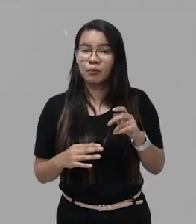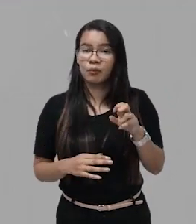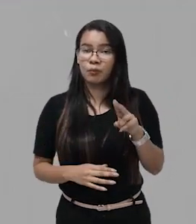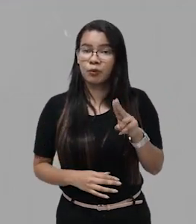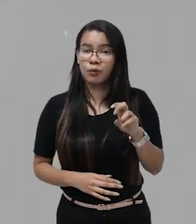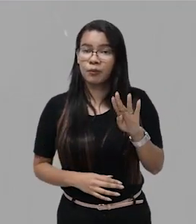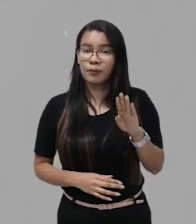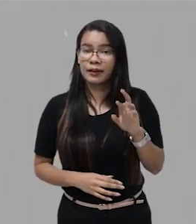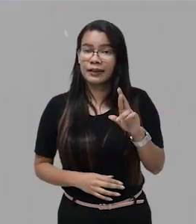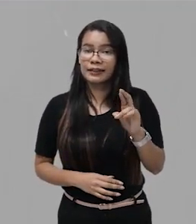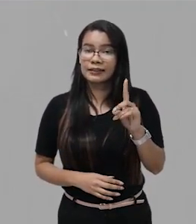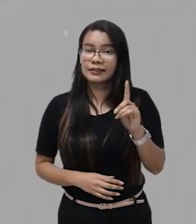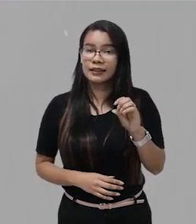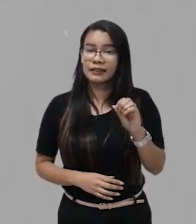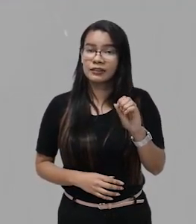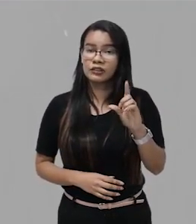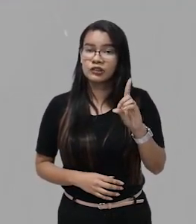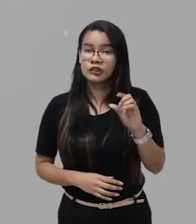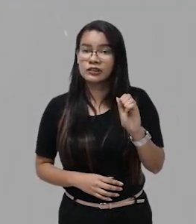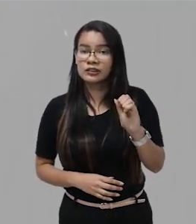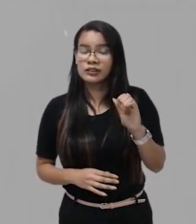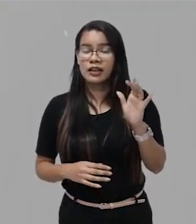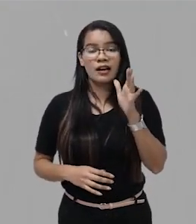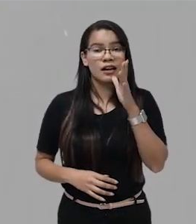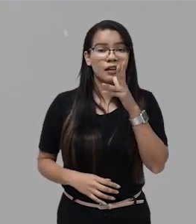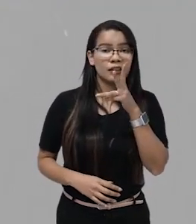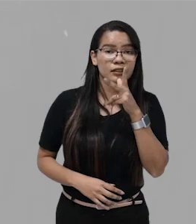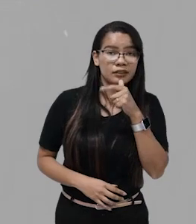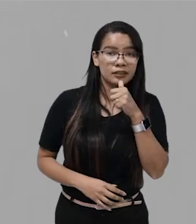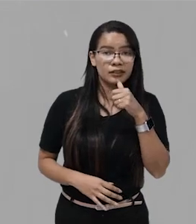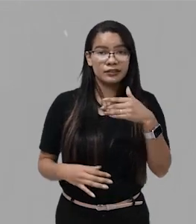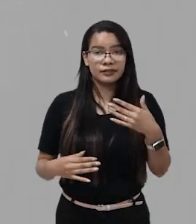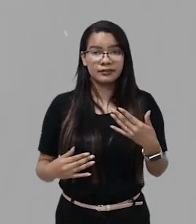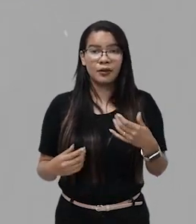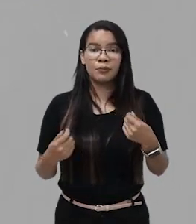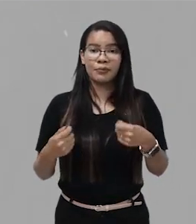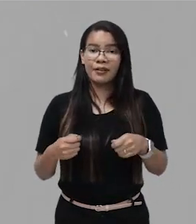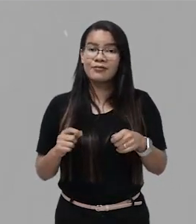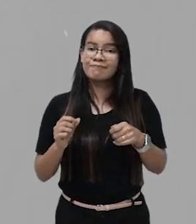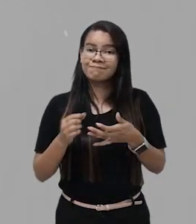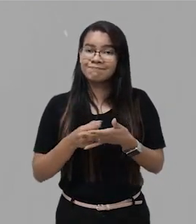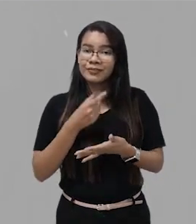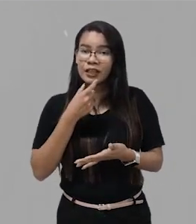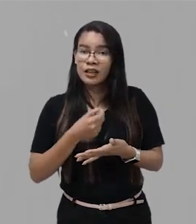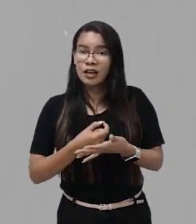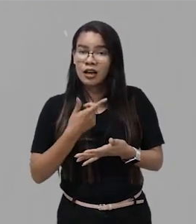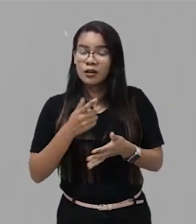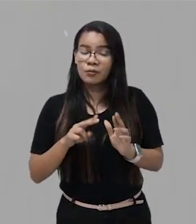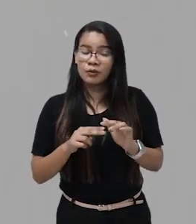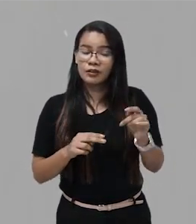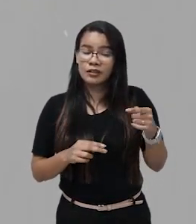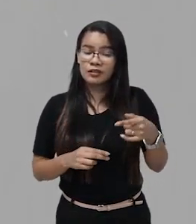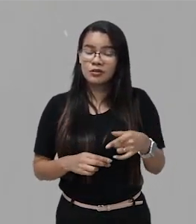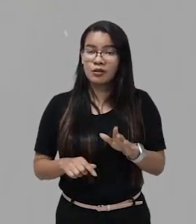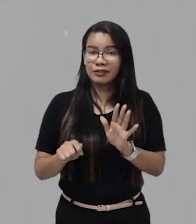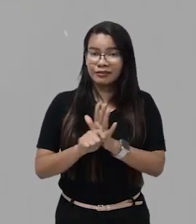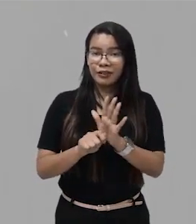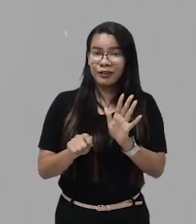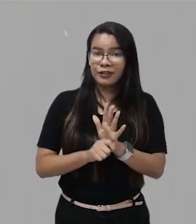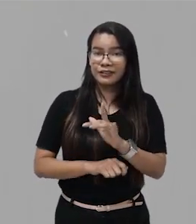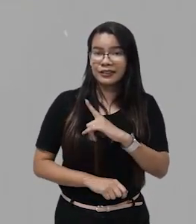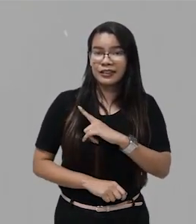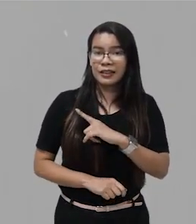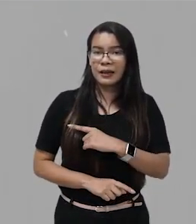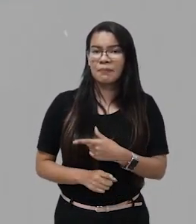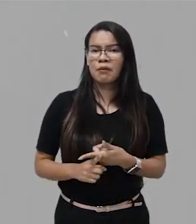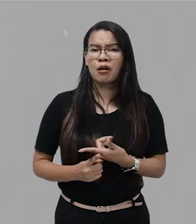desenvolvia. Então ele teve que fazer. Para ele foi prescrito. Por isso que a droga existe. Tá certo? Porque vocês podem se perguntar, professor, já